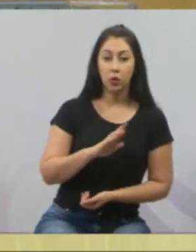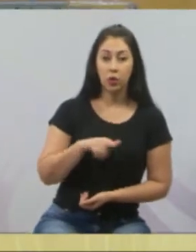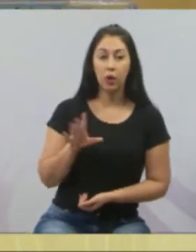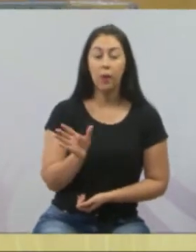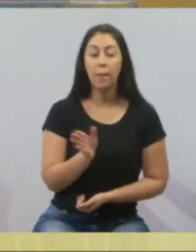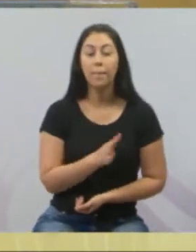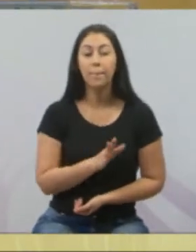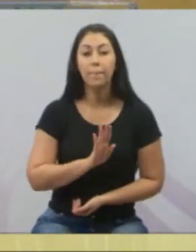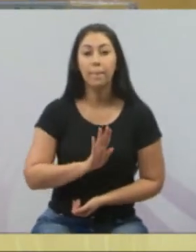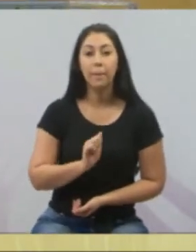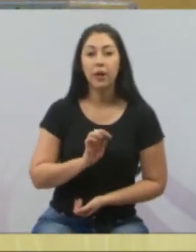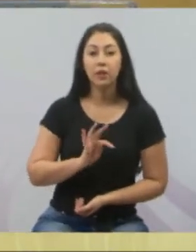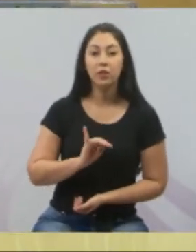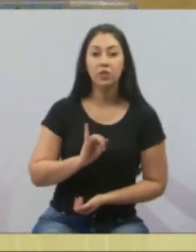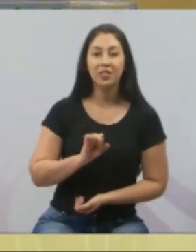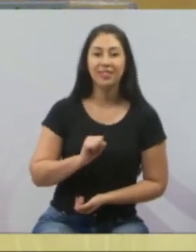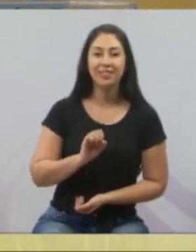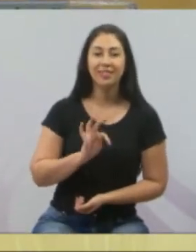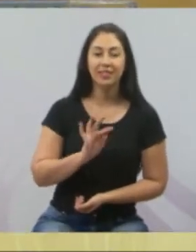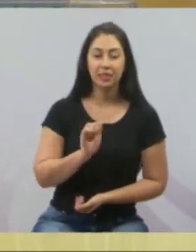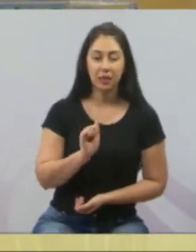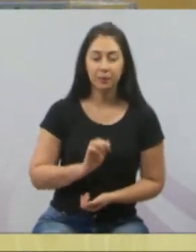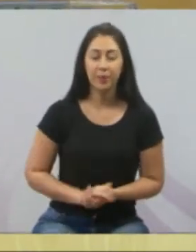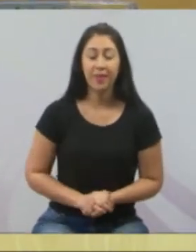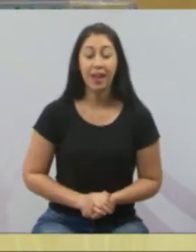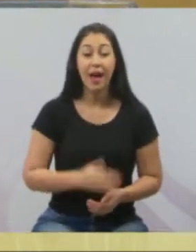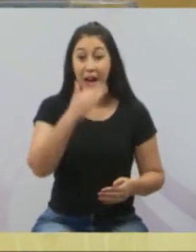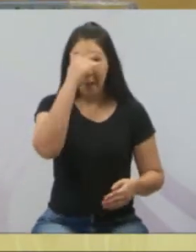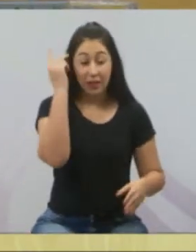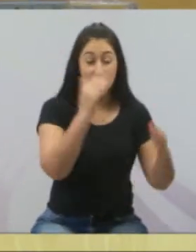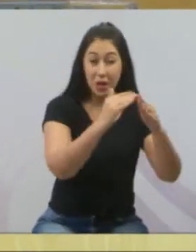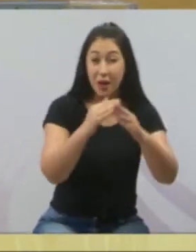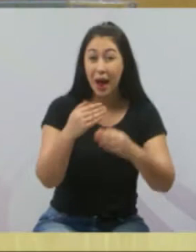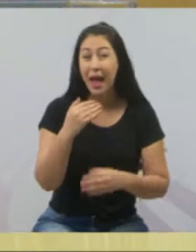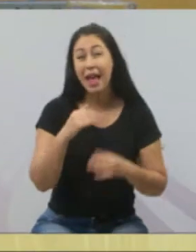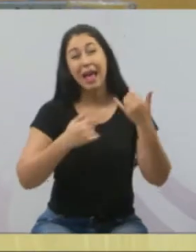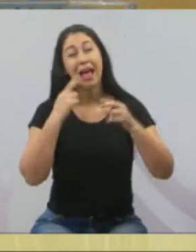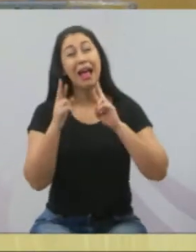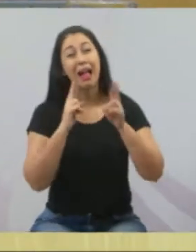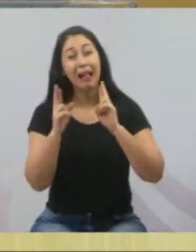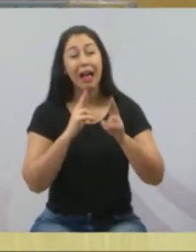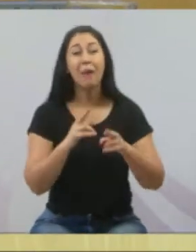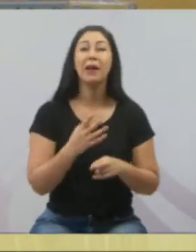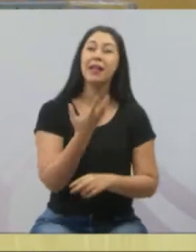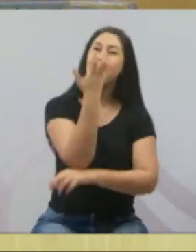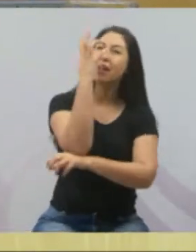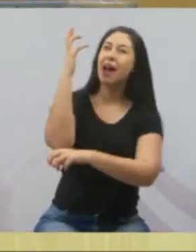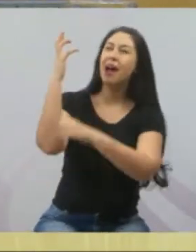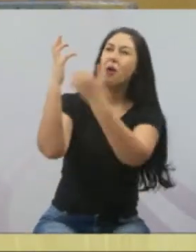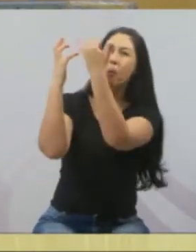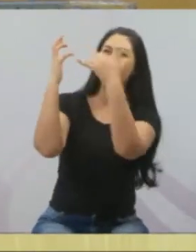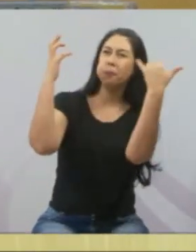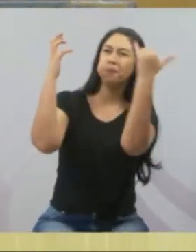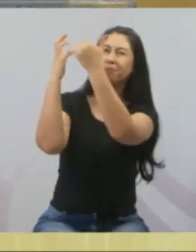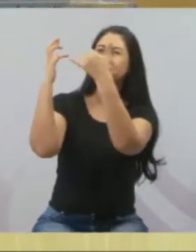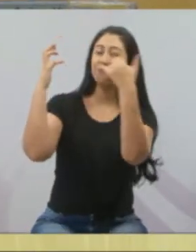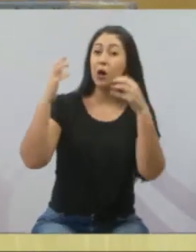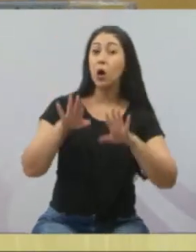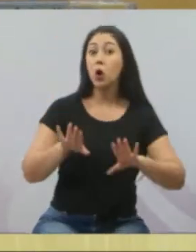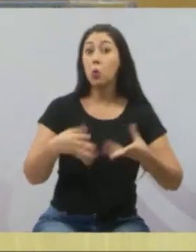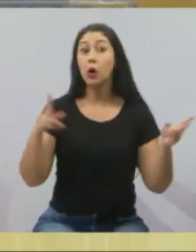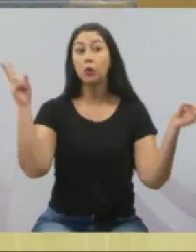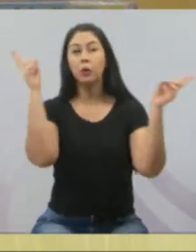adotadas as providências habituais para a divulgação da presente manifestação. Sala das Sessões, 29 de